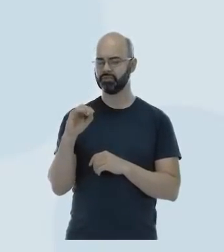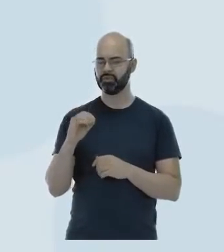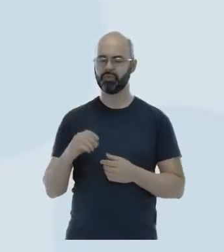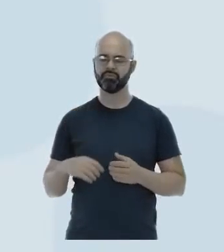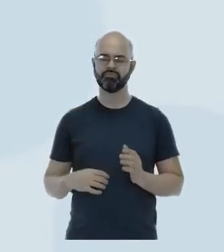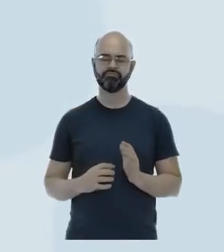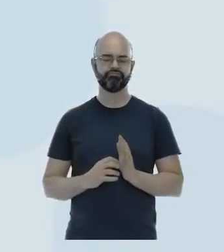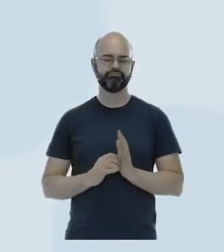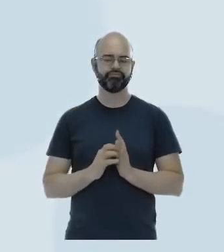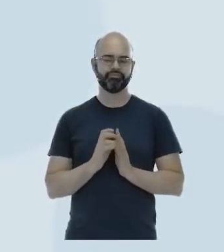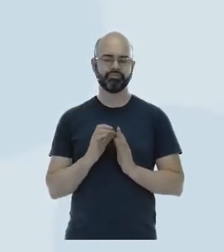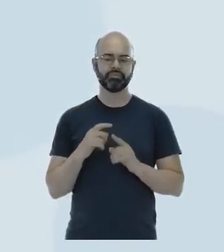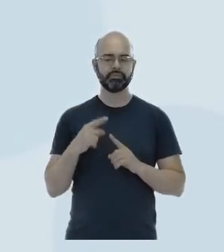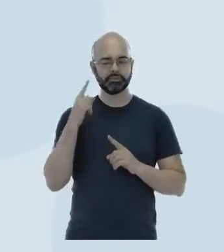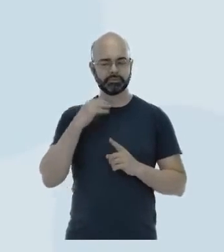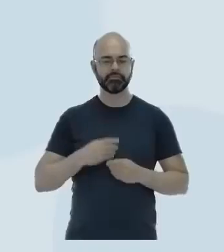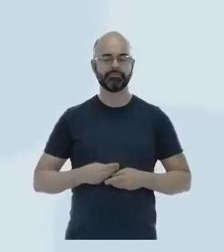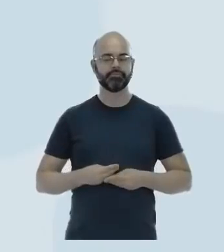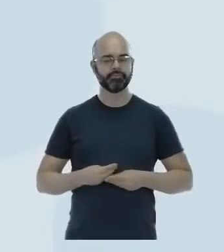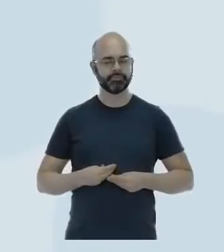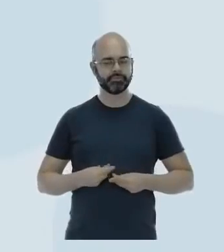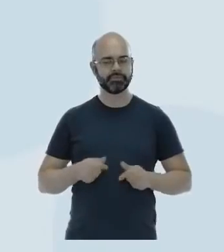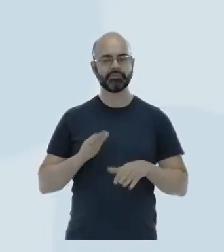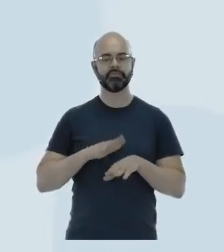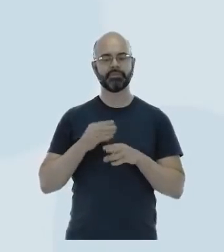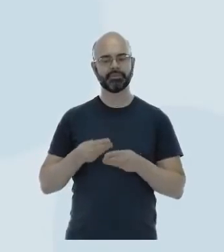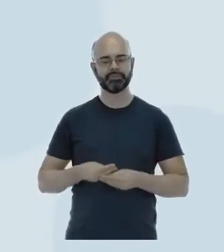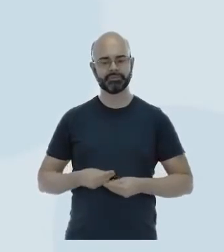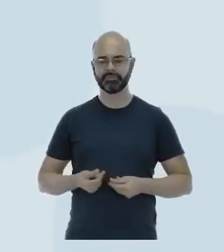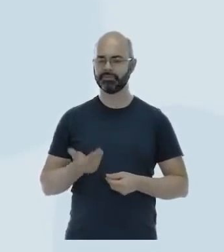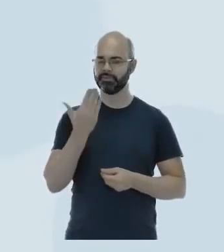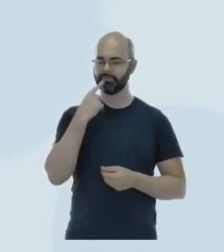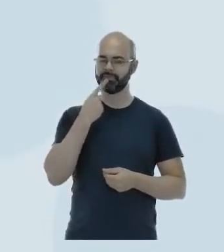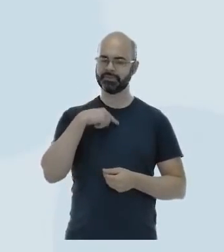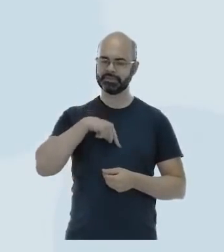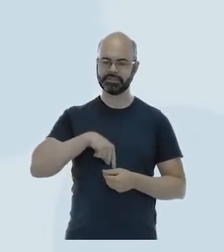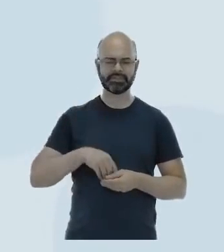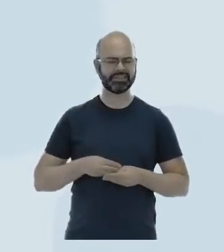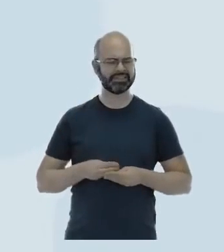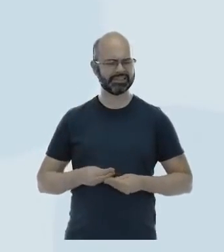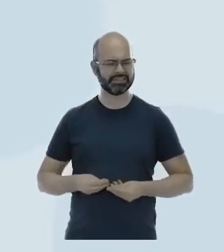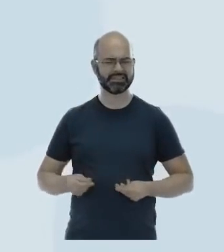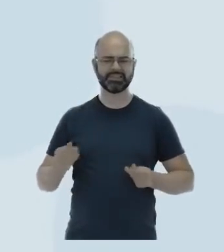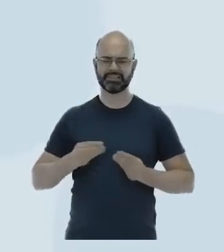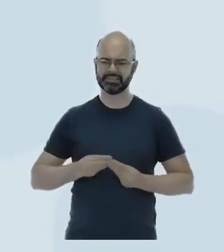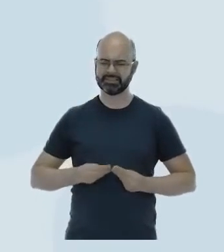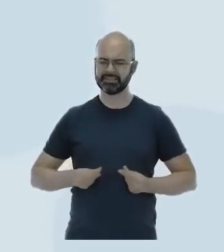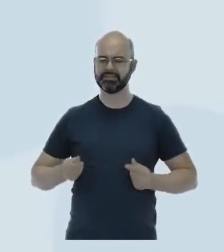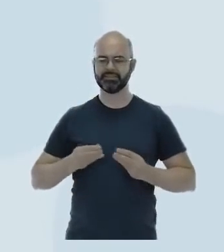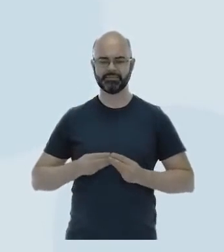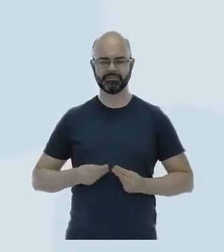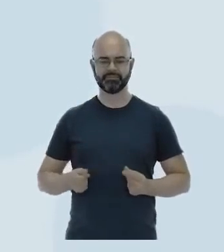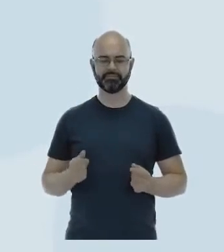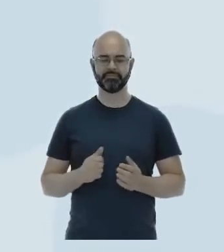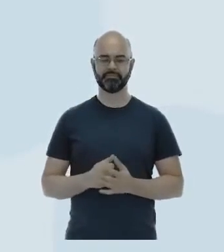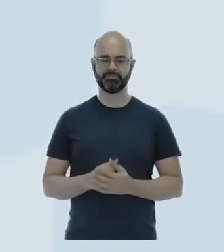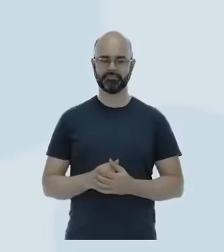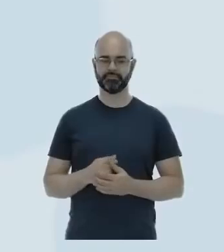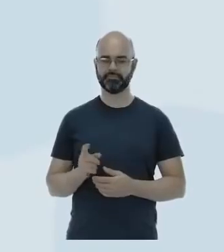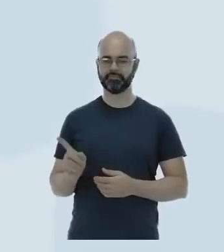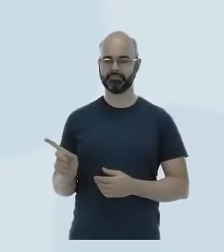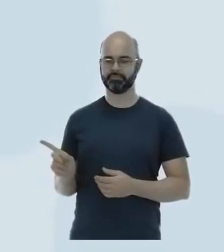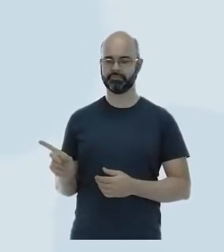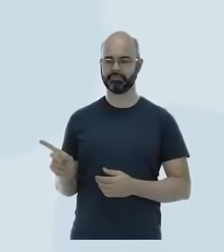que isso? Para desmanchar cada vez mais o alimento, tá? Então vai desmanchar muito o alimento. Depois, ó, que passou aqui